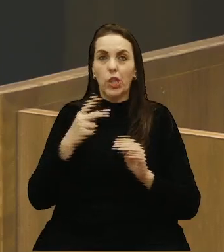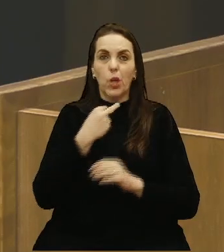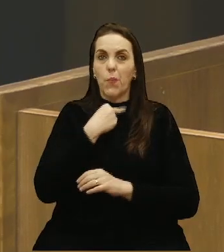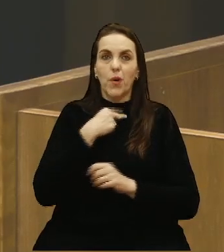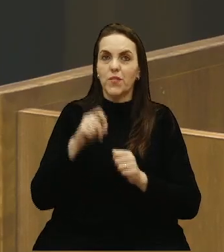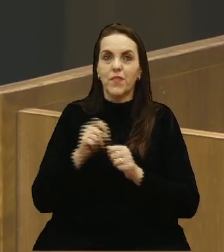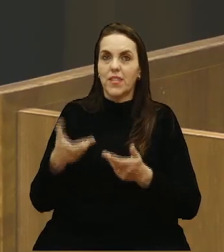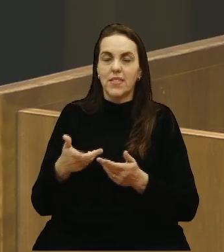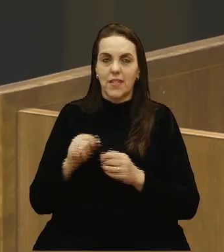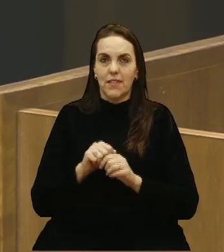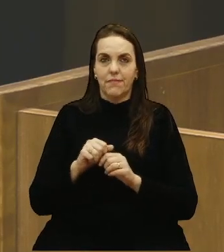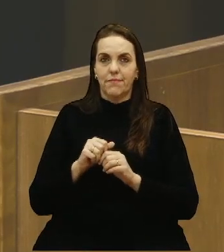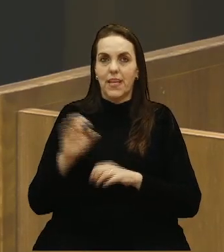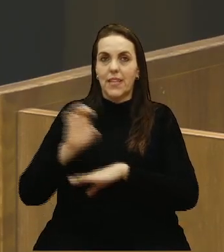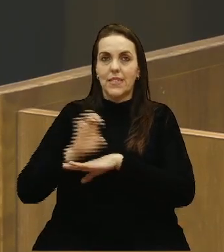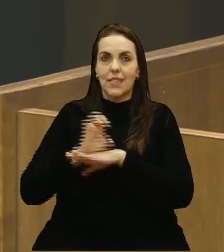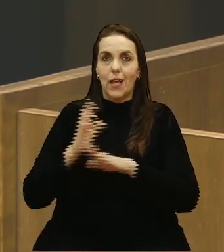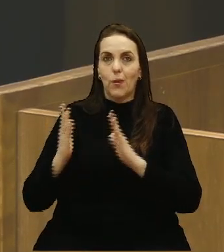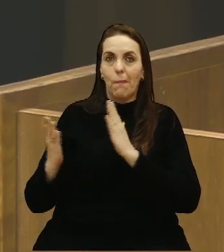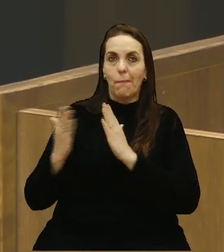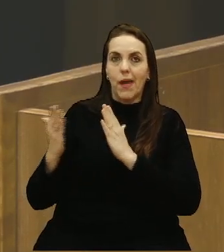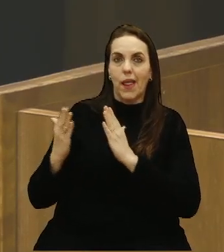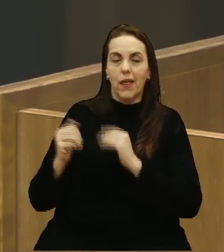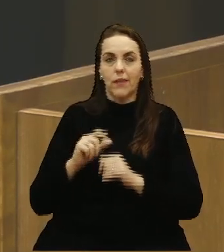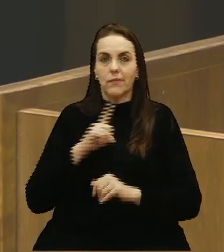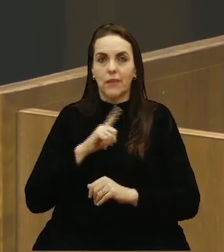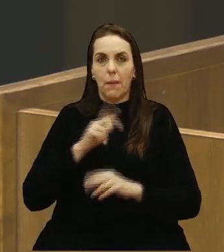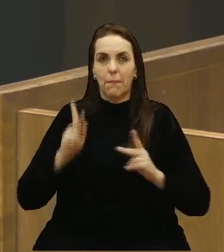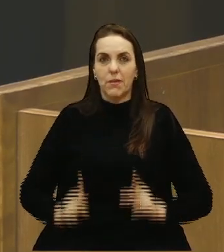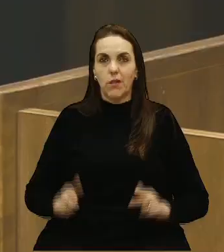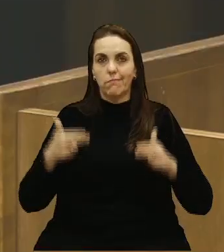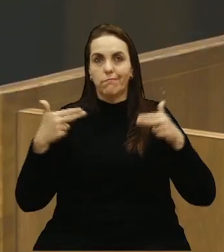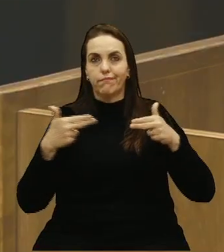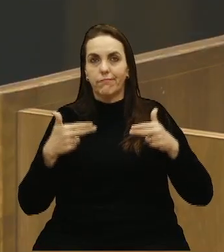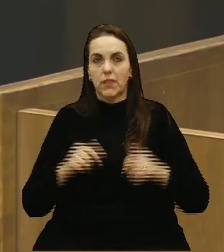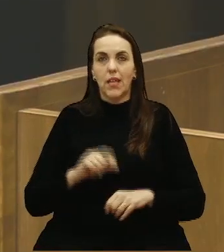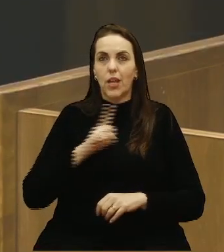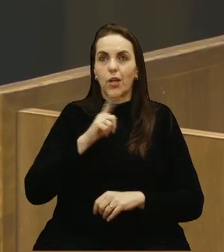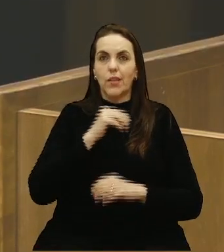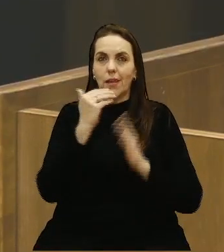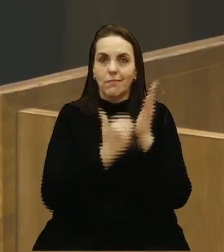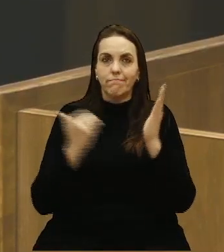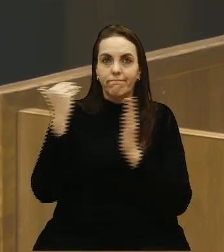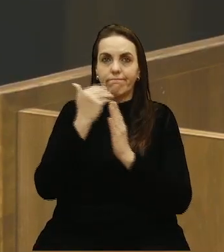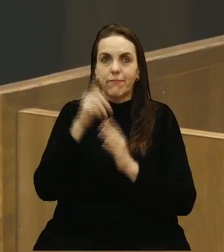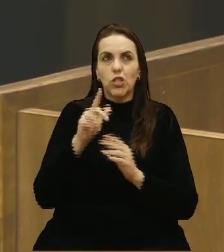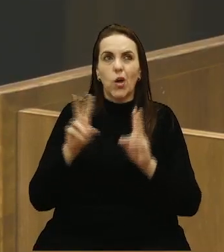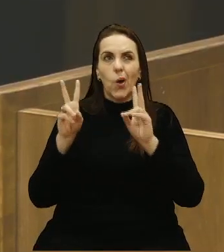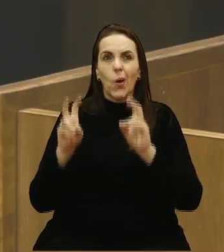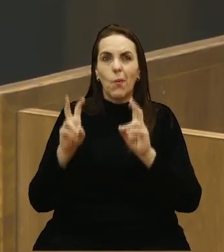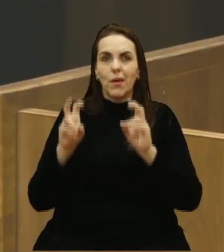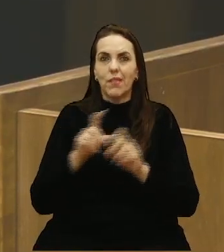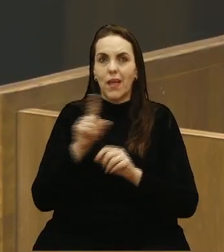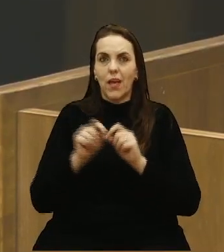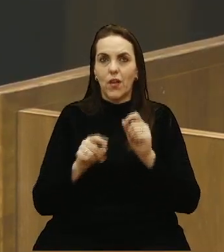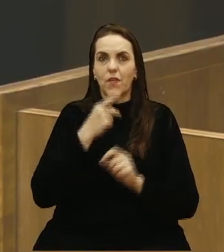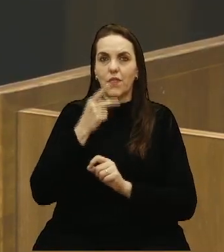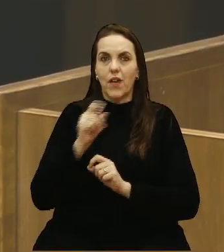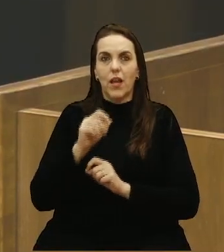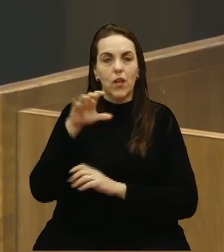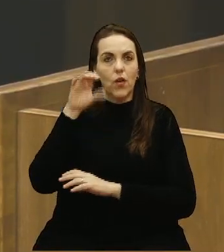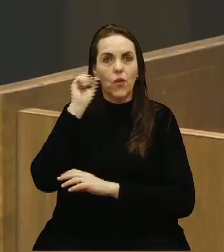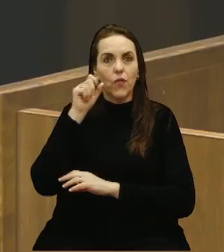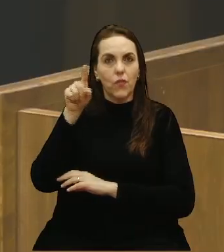estado paralelo com gente armada. Sobrou pouco tempo hoje, não vou poder ceder, eu acho, porque eu queria só fazer um comentário sobre uma fala que eu vi aqui do